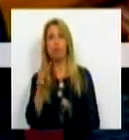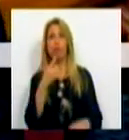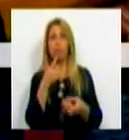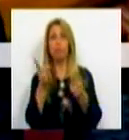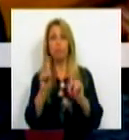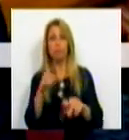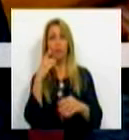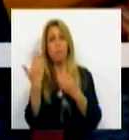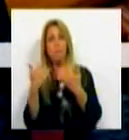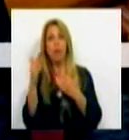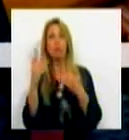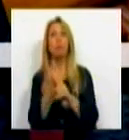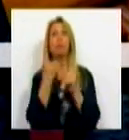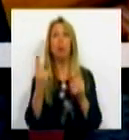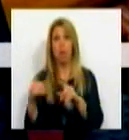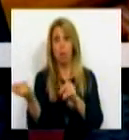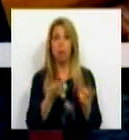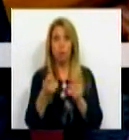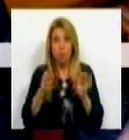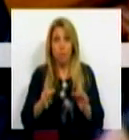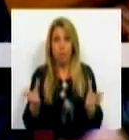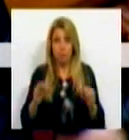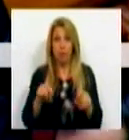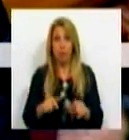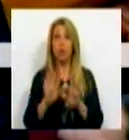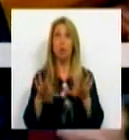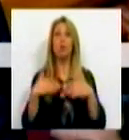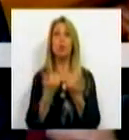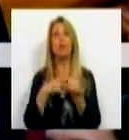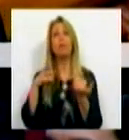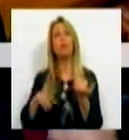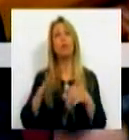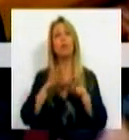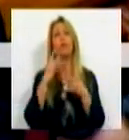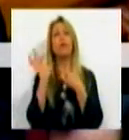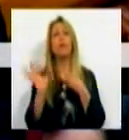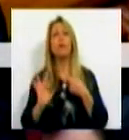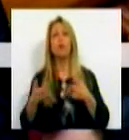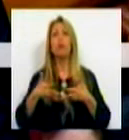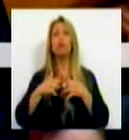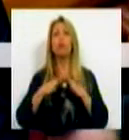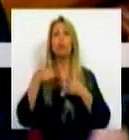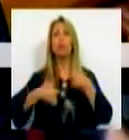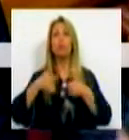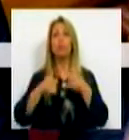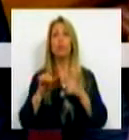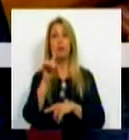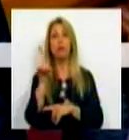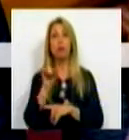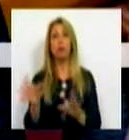uma discussão que temos que ter mais na sociedade portuguesa, os fatores estruturais de competitividade, as questões